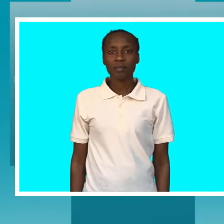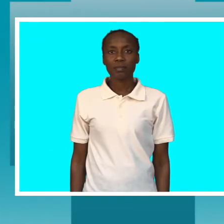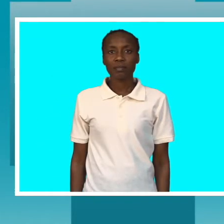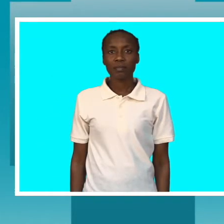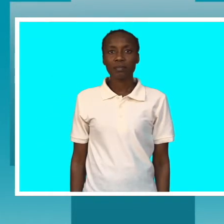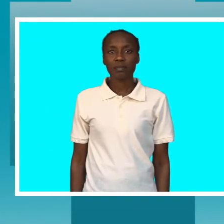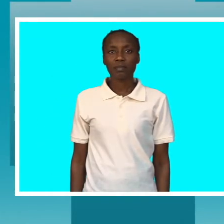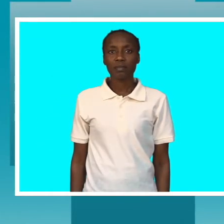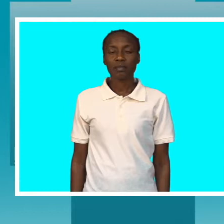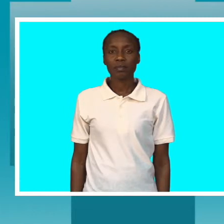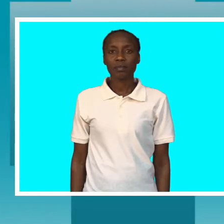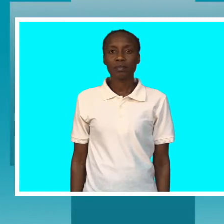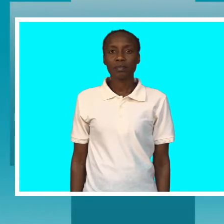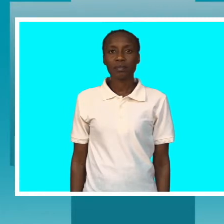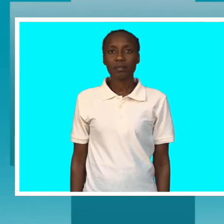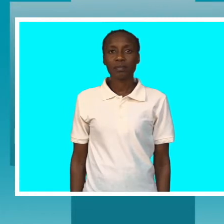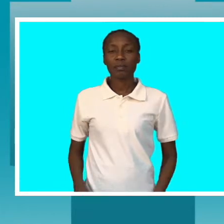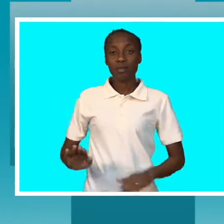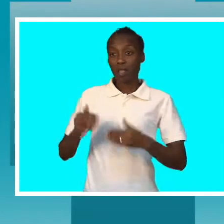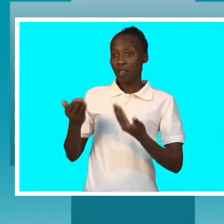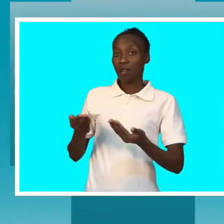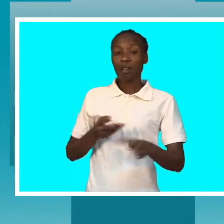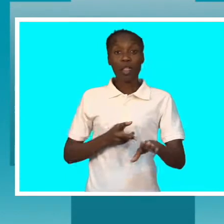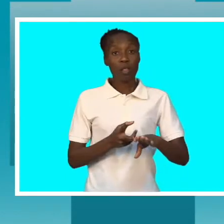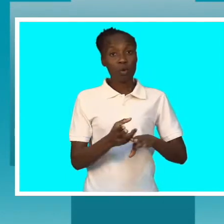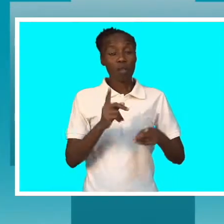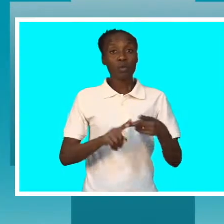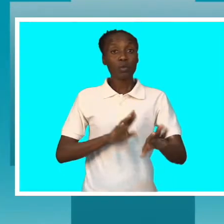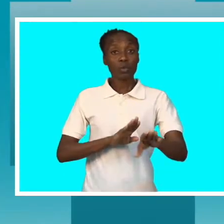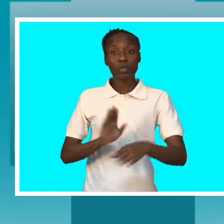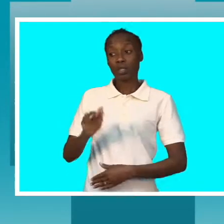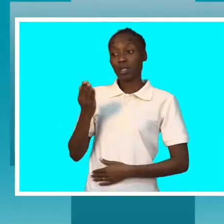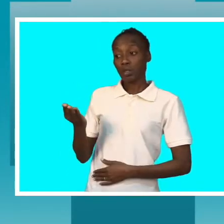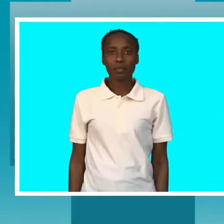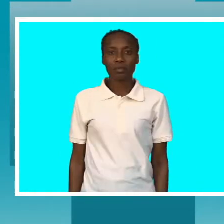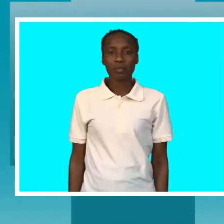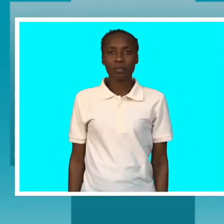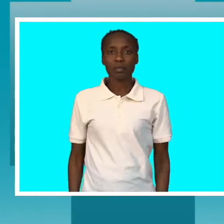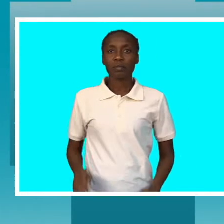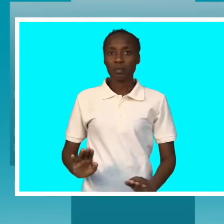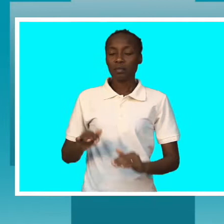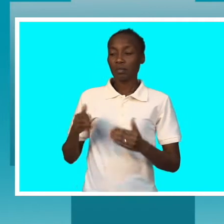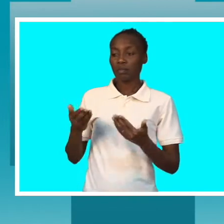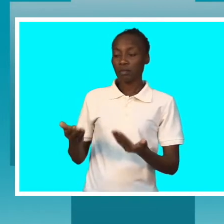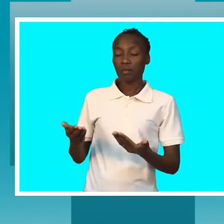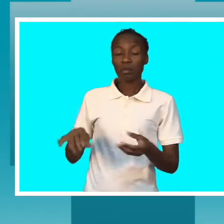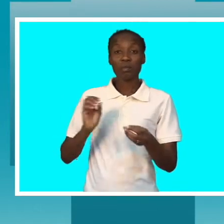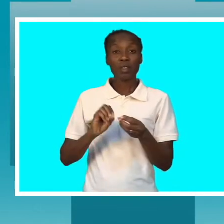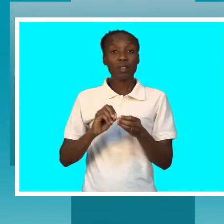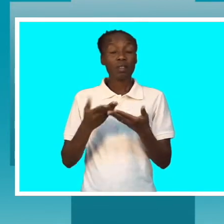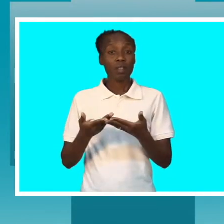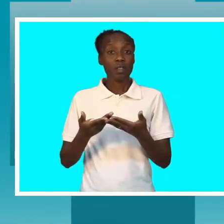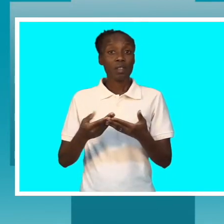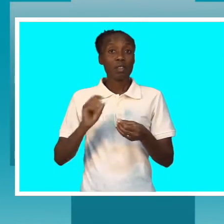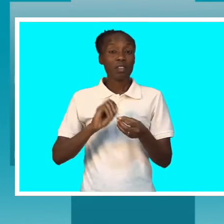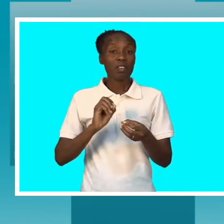costura, estas duas senhoras praticam atividades desportivas. Eu ajudava para colher e para treinar, né?